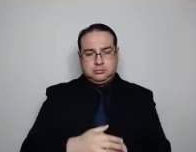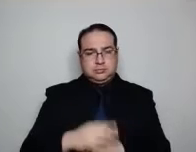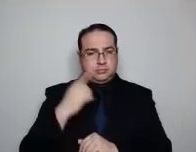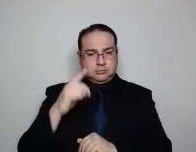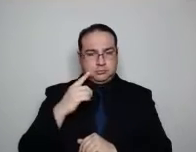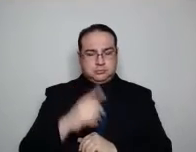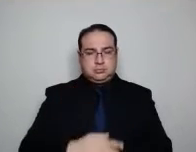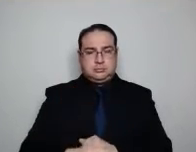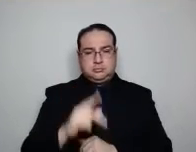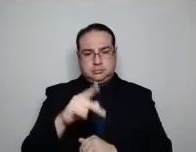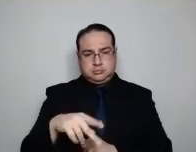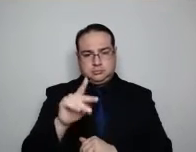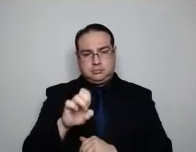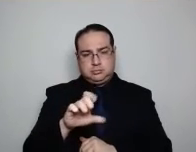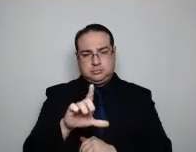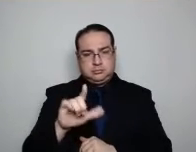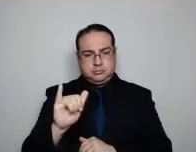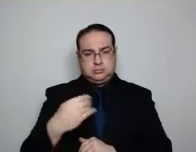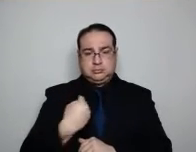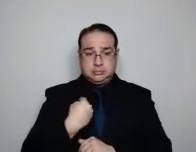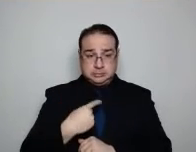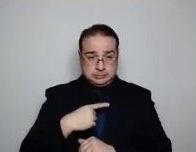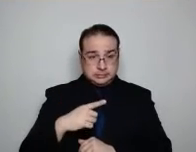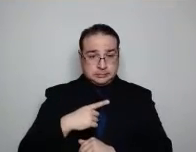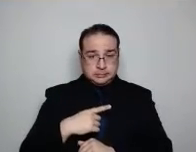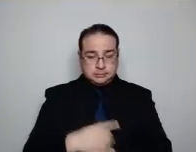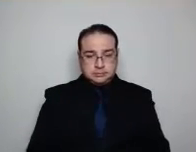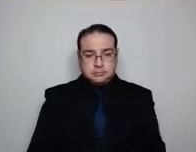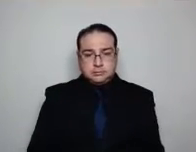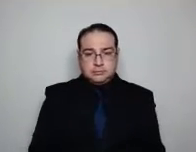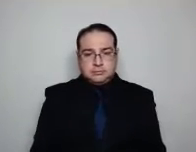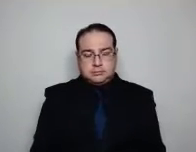Kelly Maria Medeiros, está presente?